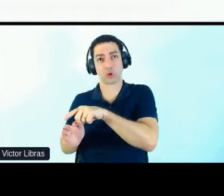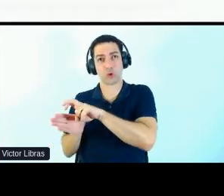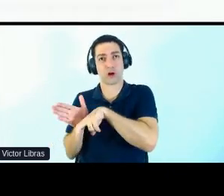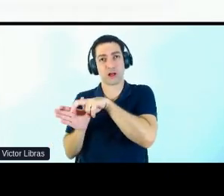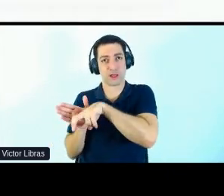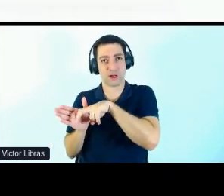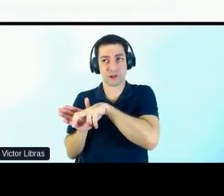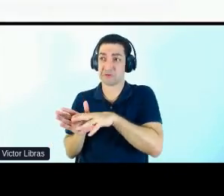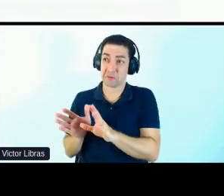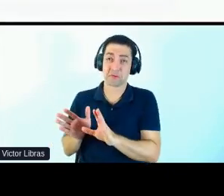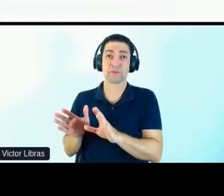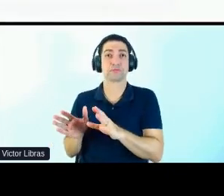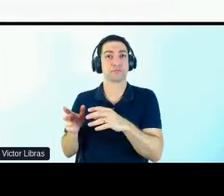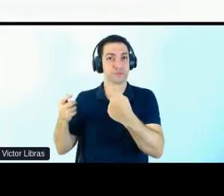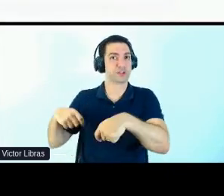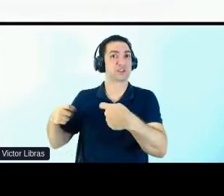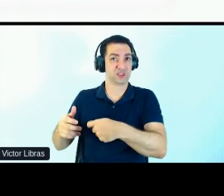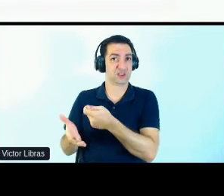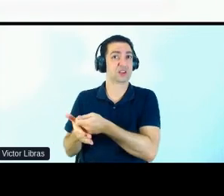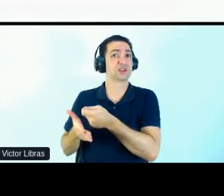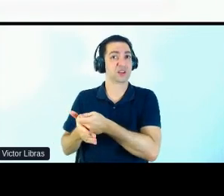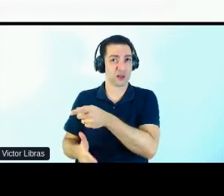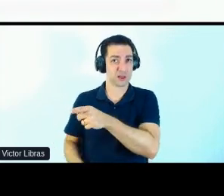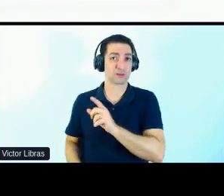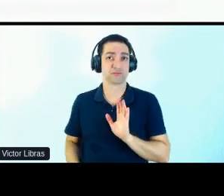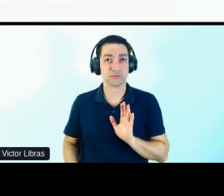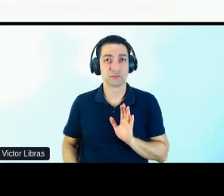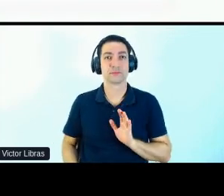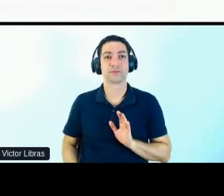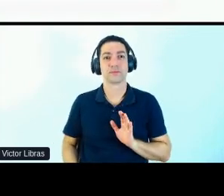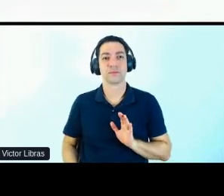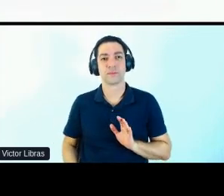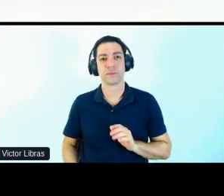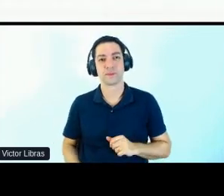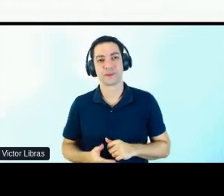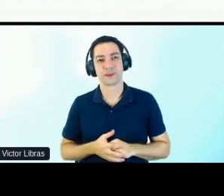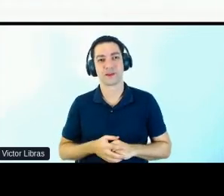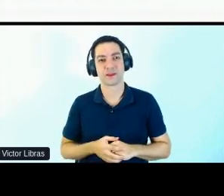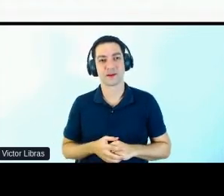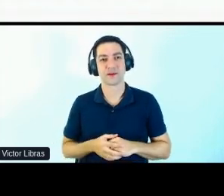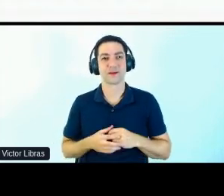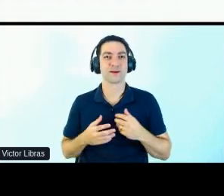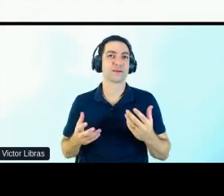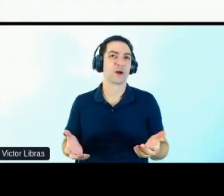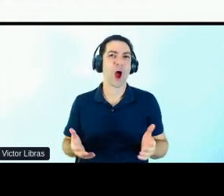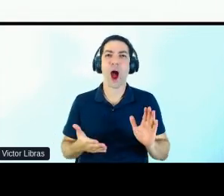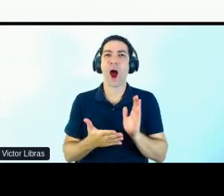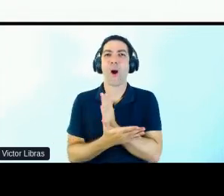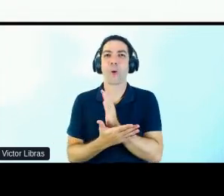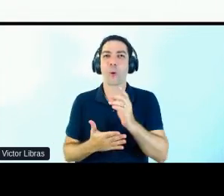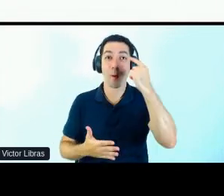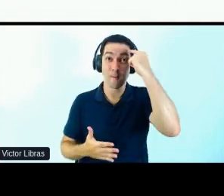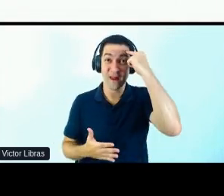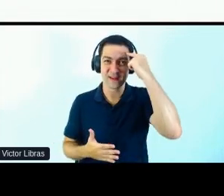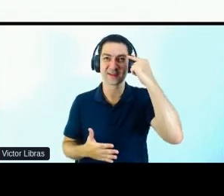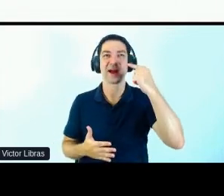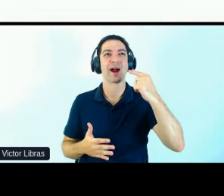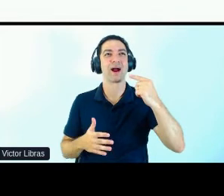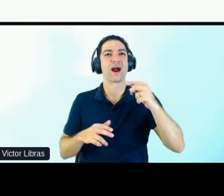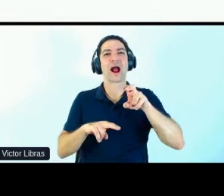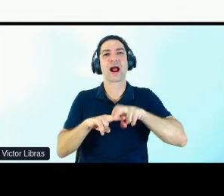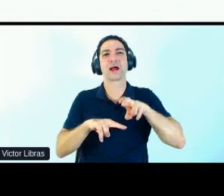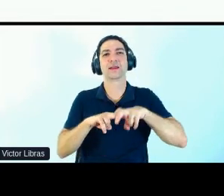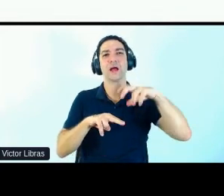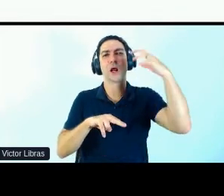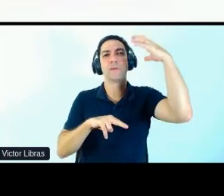cadeira de banho, mas às vezes cadeira de banho para eles é catar uma cadeira de plástico da piscina e colocar embaixo do chuveiro. Isso não é cadeira de banho,